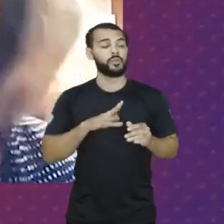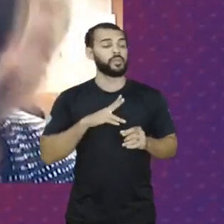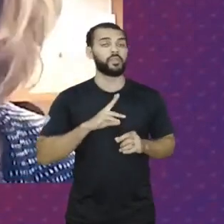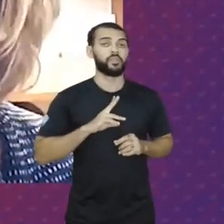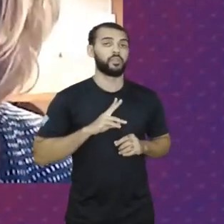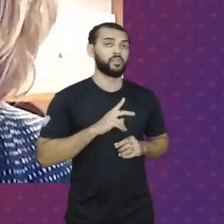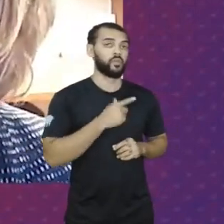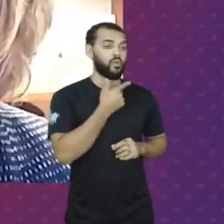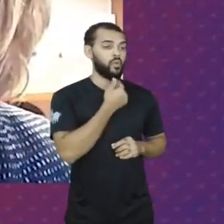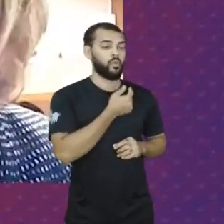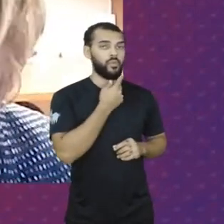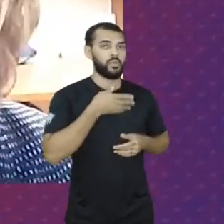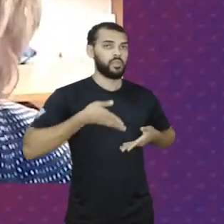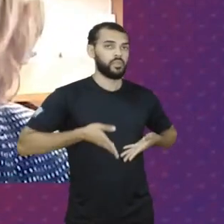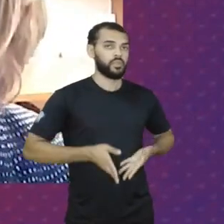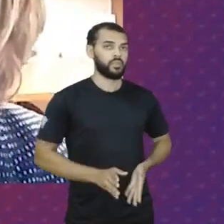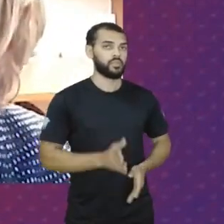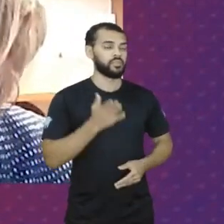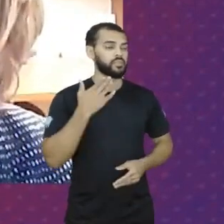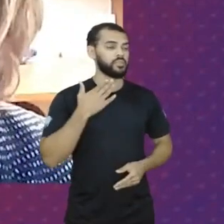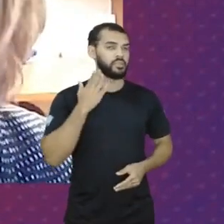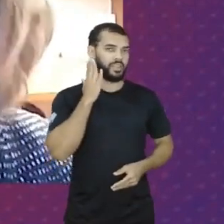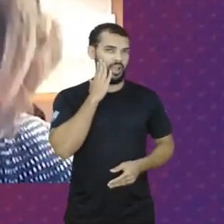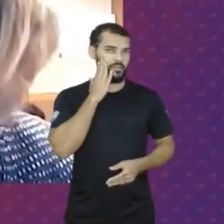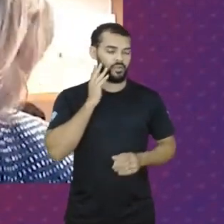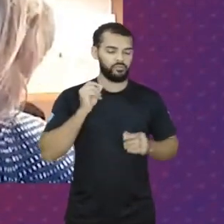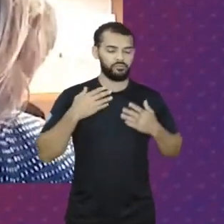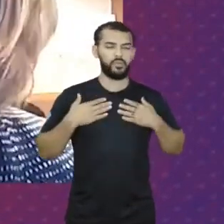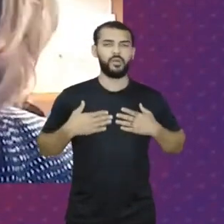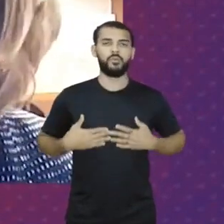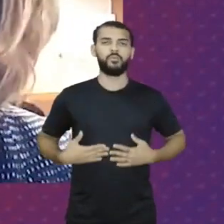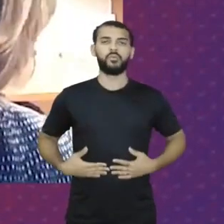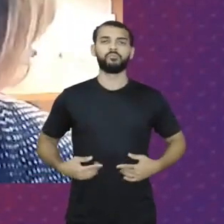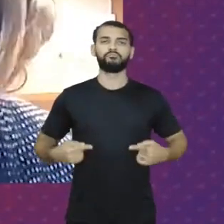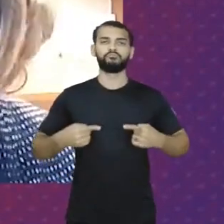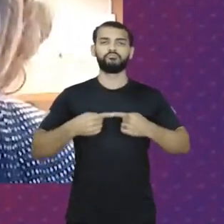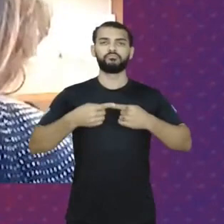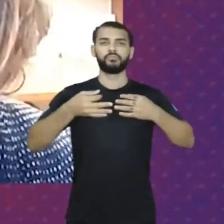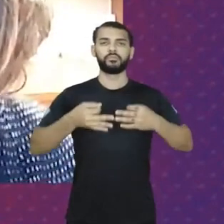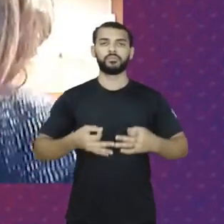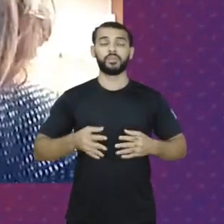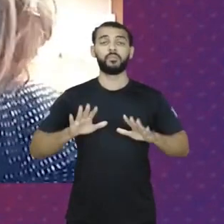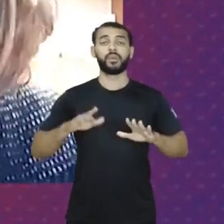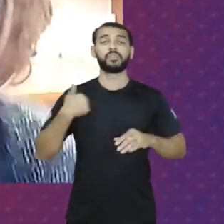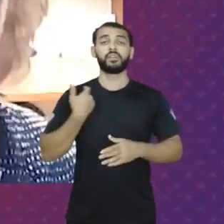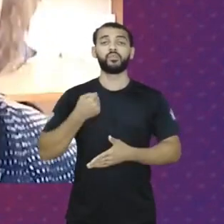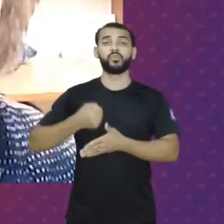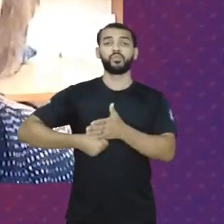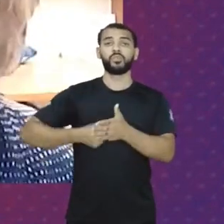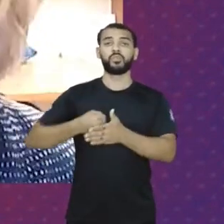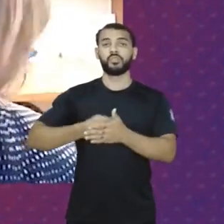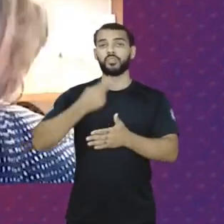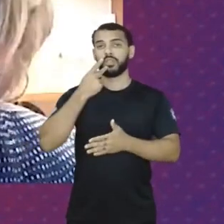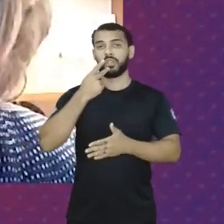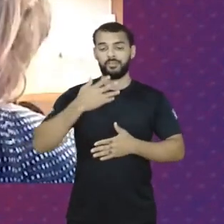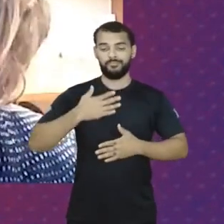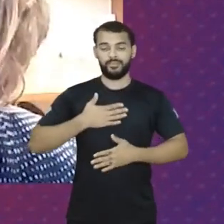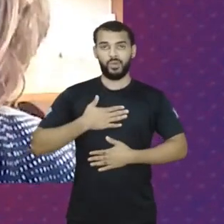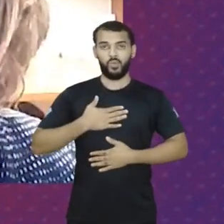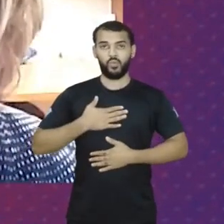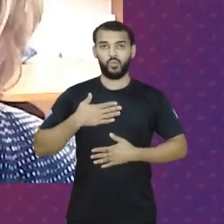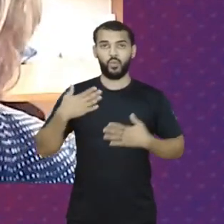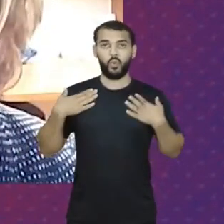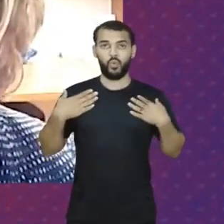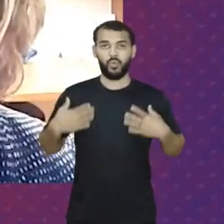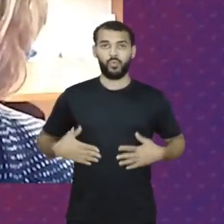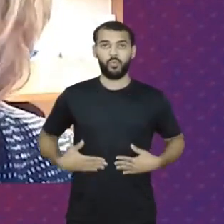corpos são seus corpos. E nós, mulheres, lutamos todos os dias para dizer, moço, este corpo me pertence,